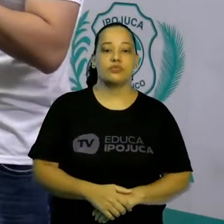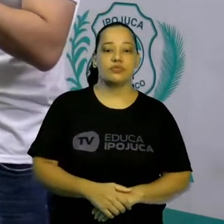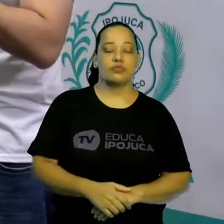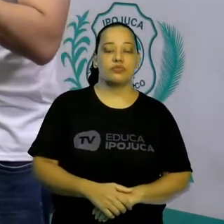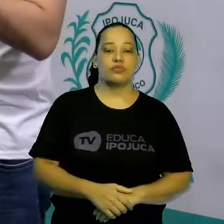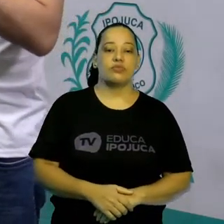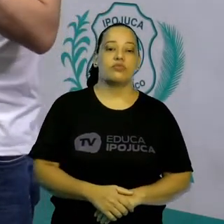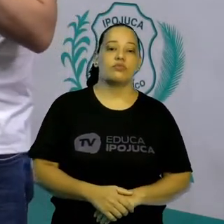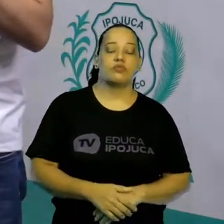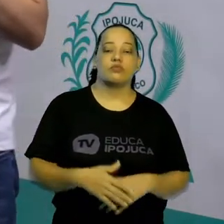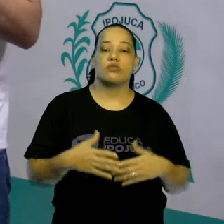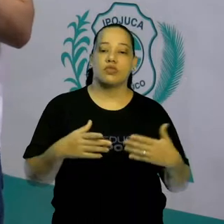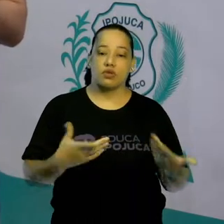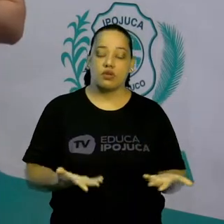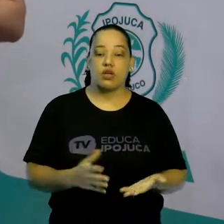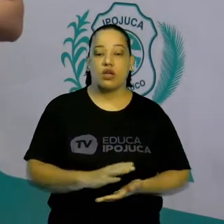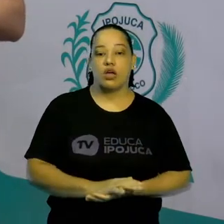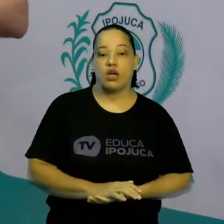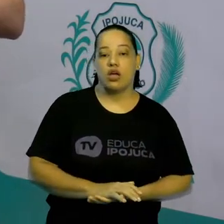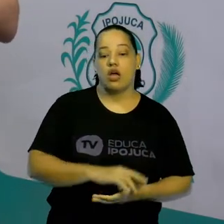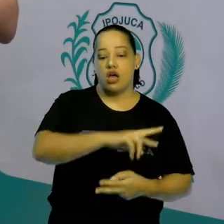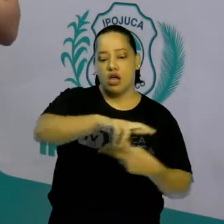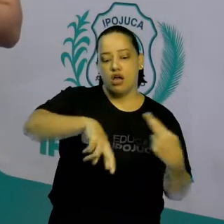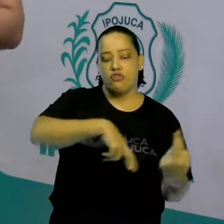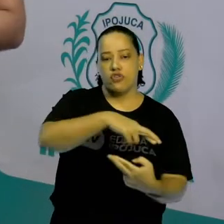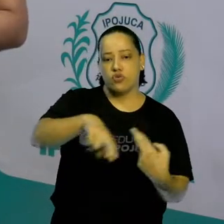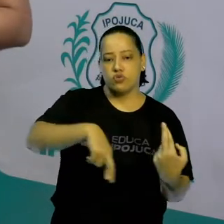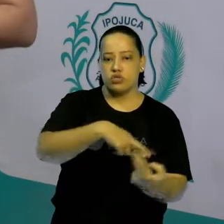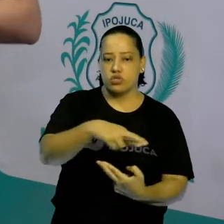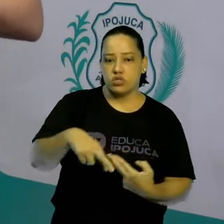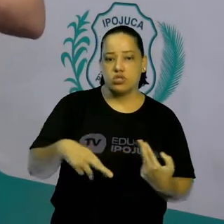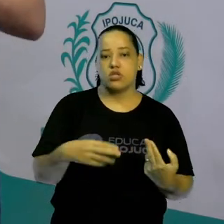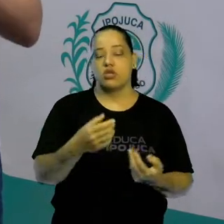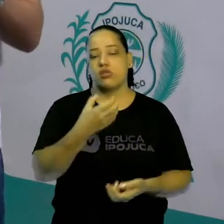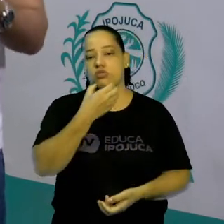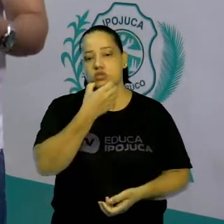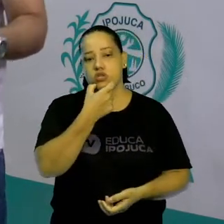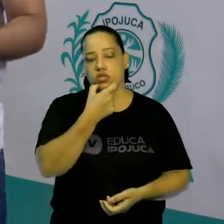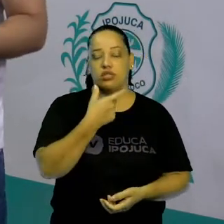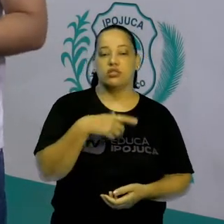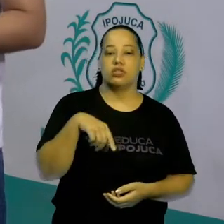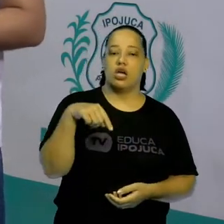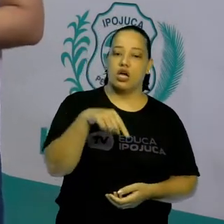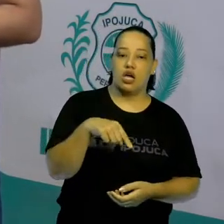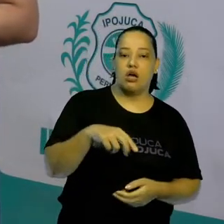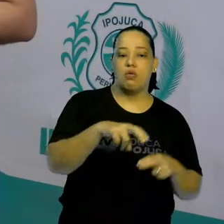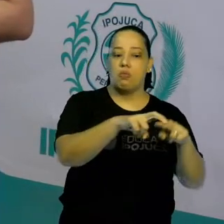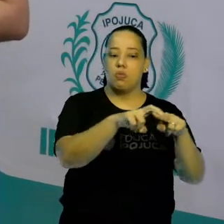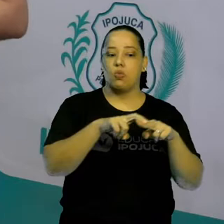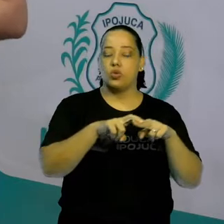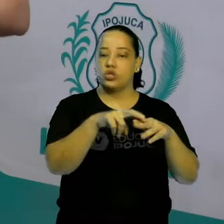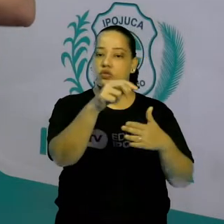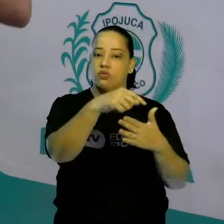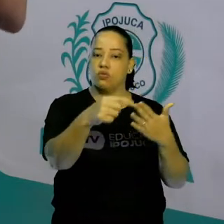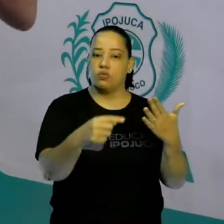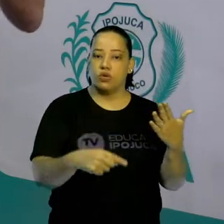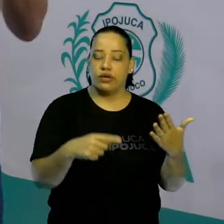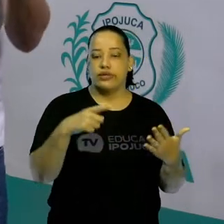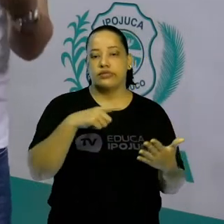Causas da Revolução Inglesa, tá? A Revolução Inglesa ela vai ter uma série de motivos, tá? Sobretudo